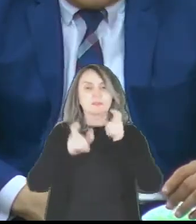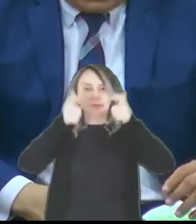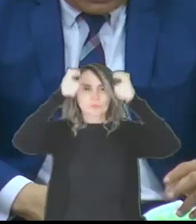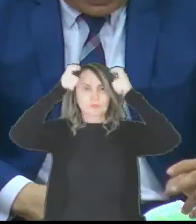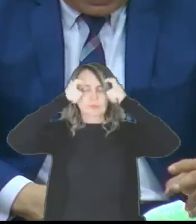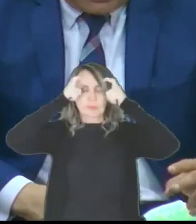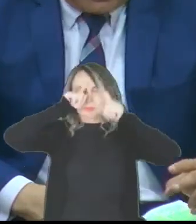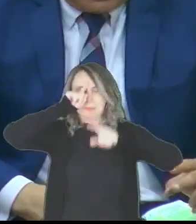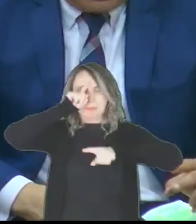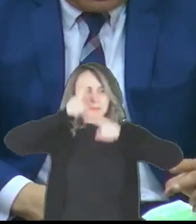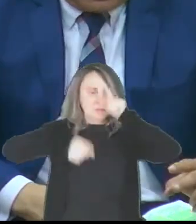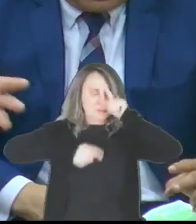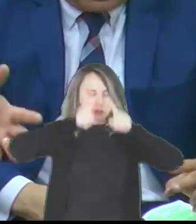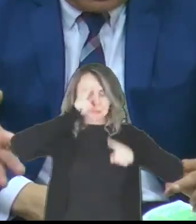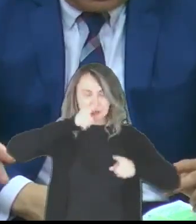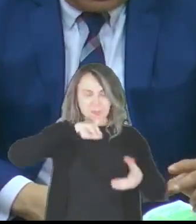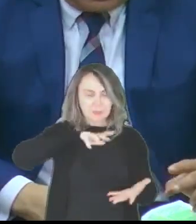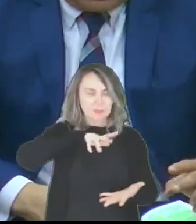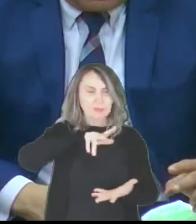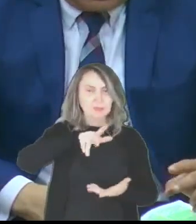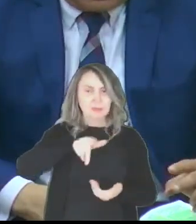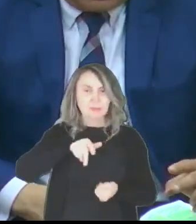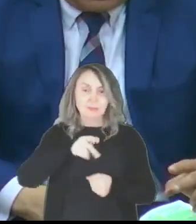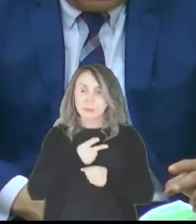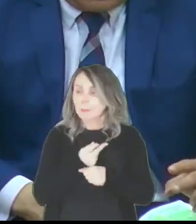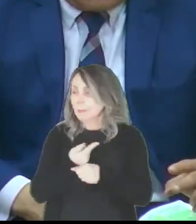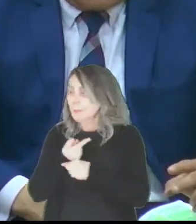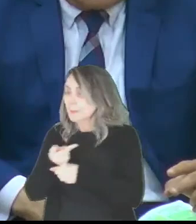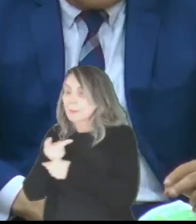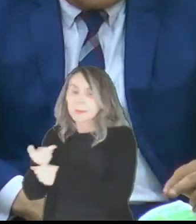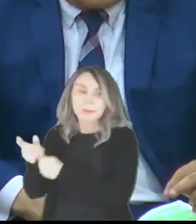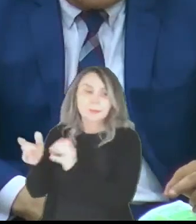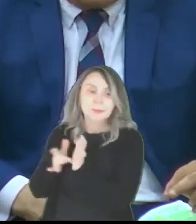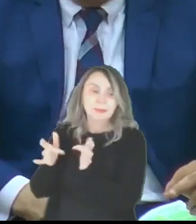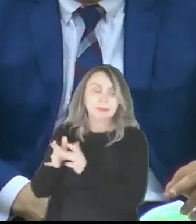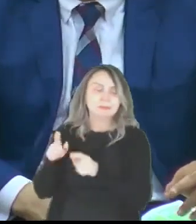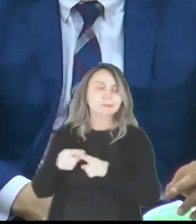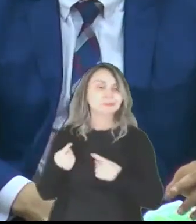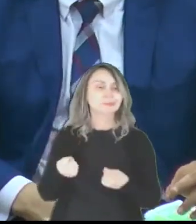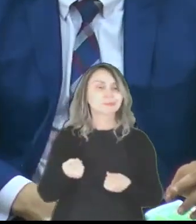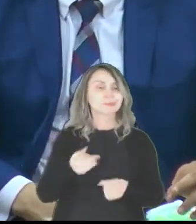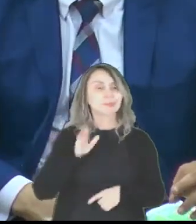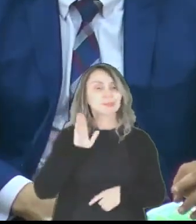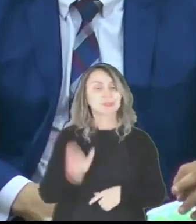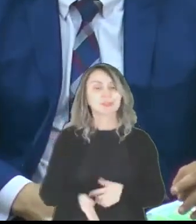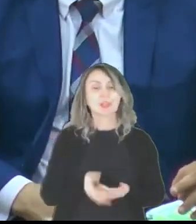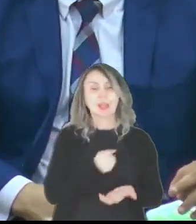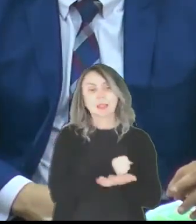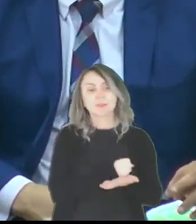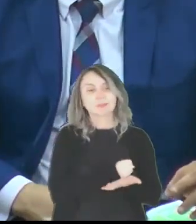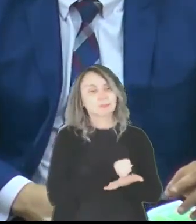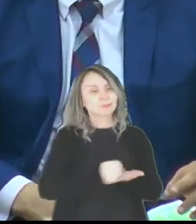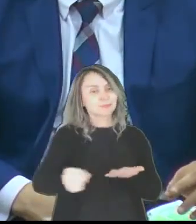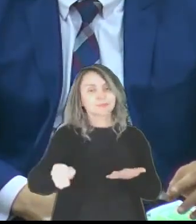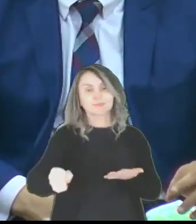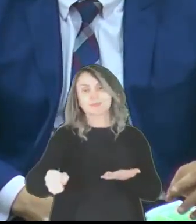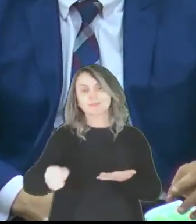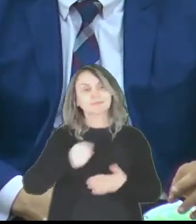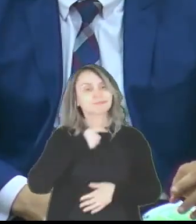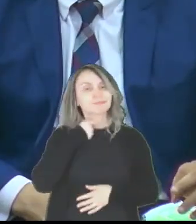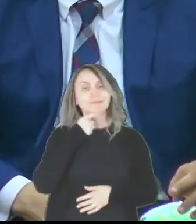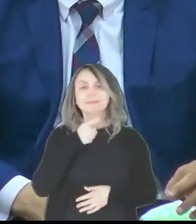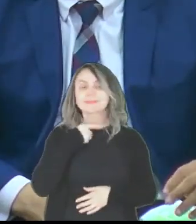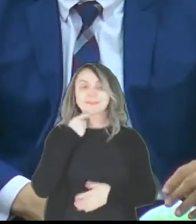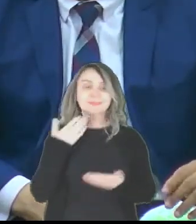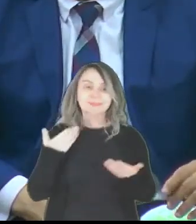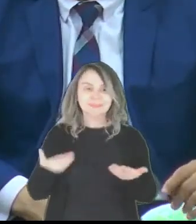Vão procurar o Senhor, vão procurar o maná. Mas acordaram o que, meus amados irmãos? Tarde. Então aproveite o